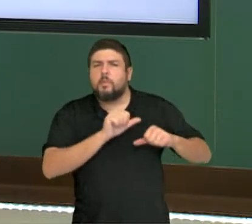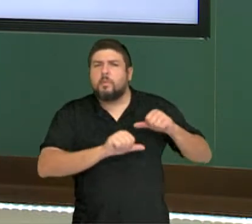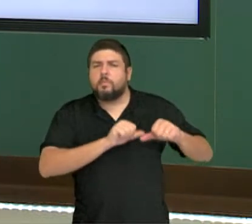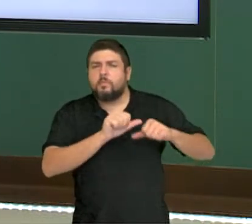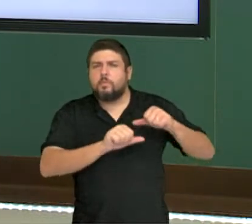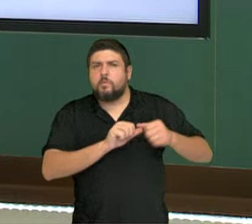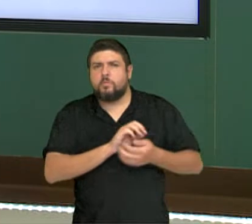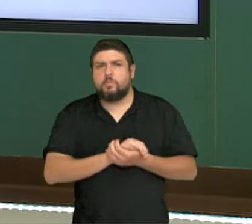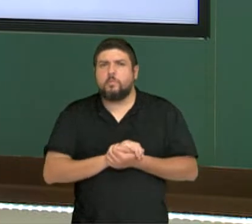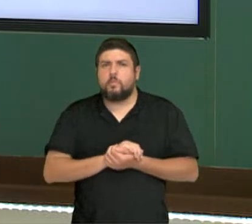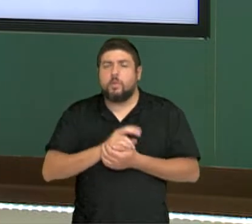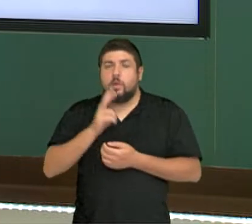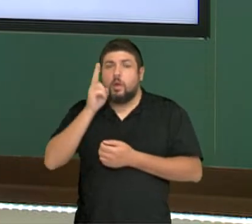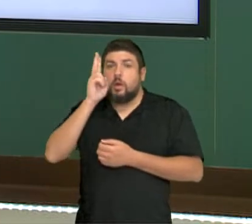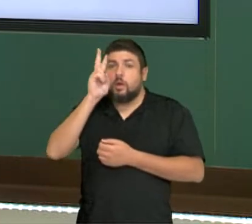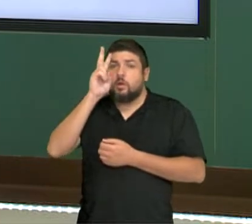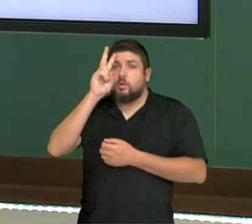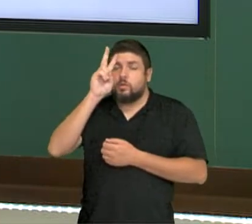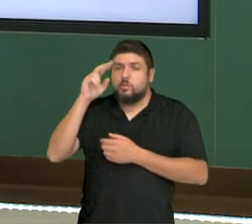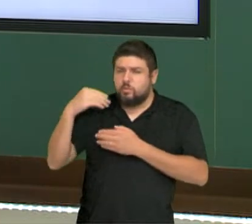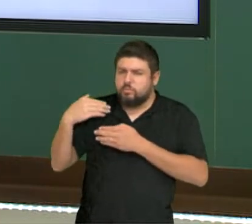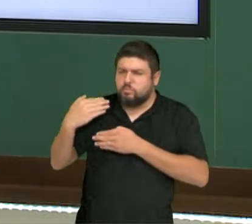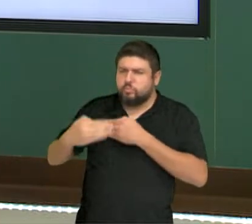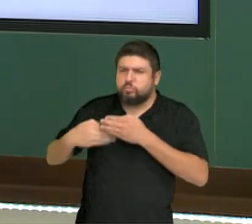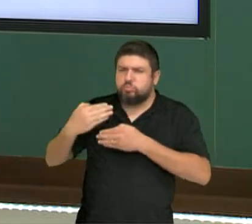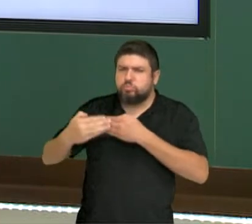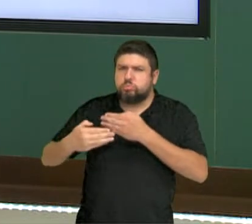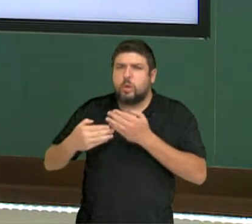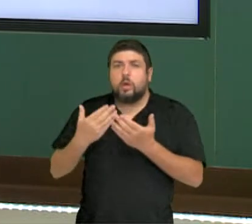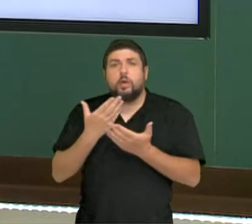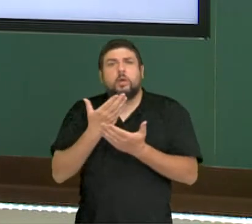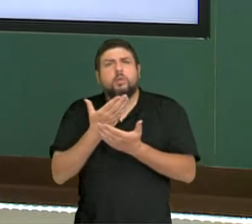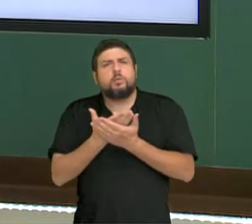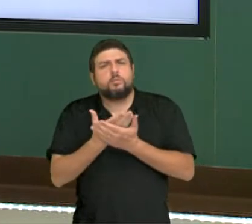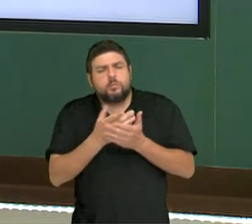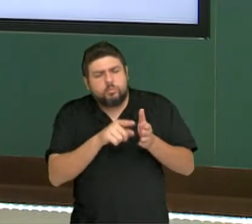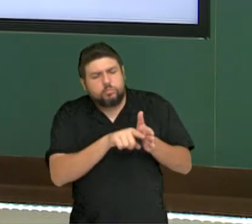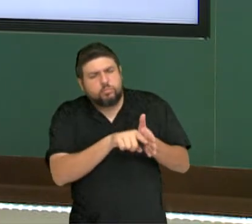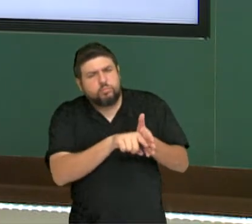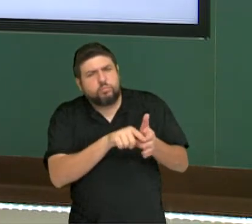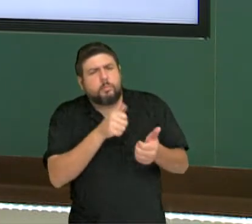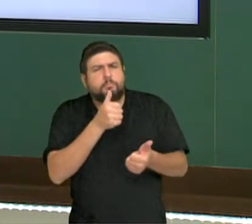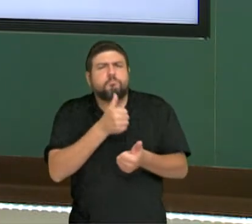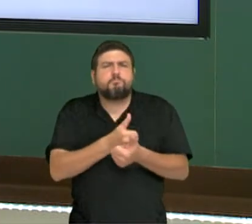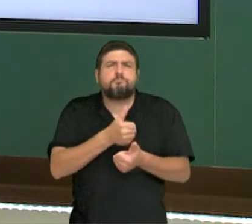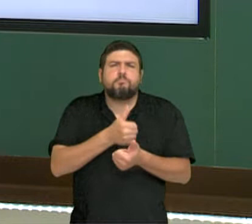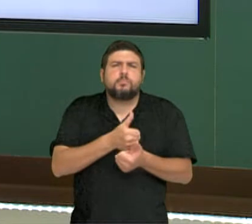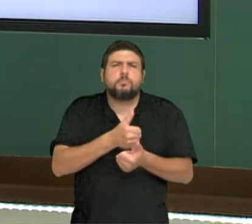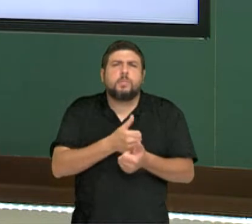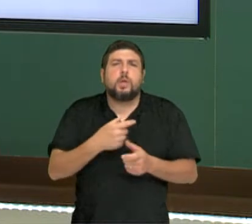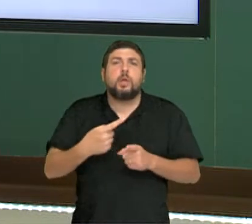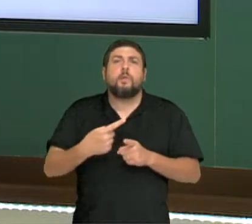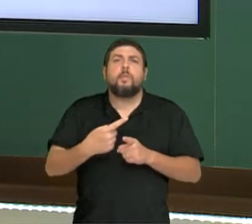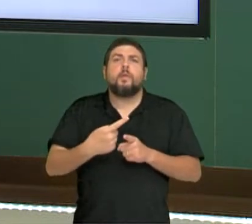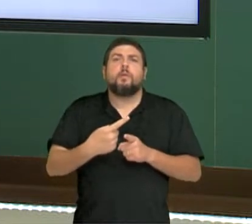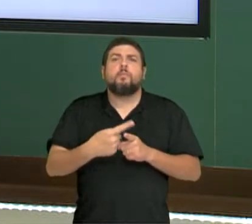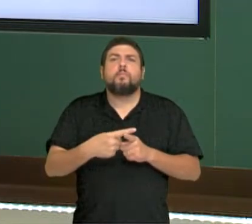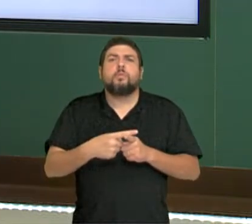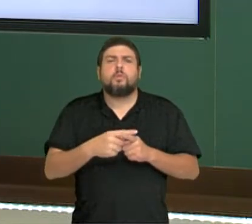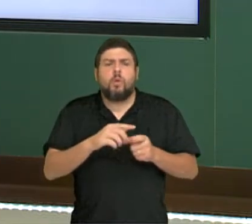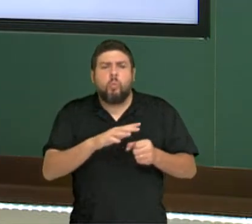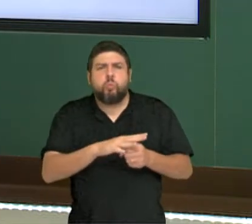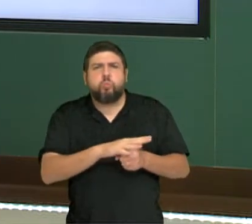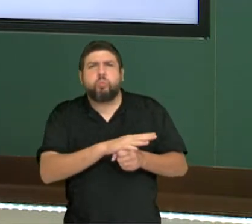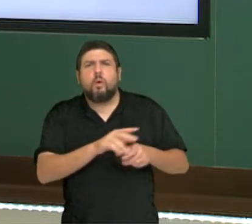surgiram diversas teorias que buscavam explicar e apontar soluções para o crescimento populacional então